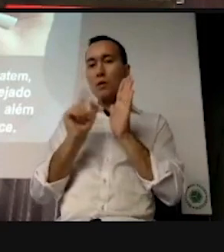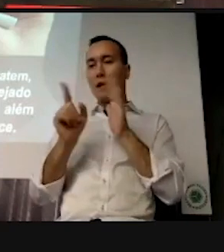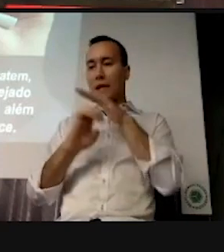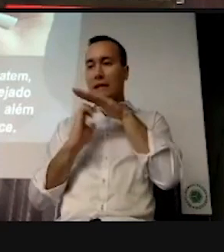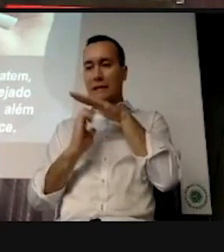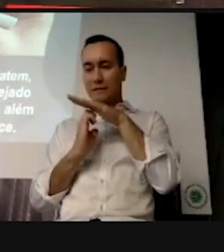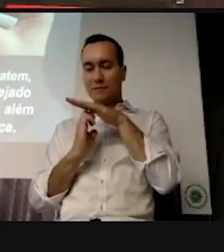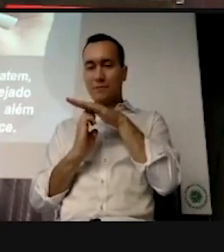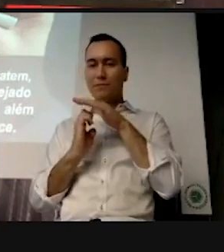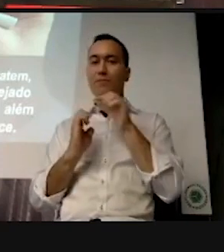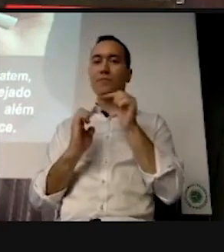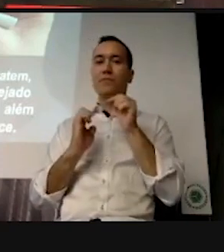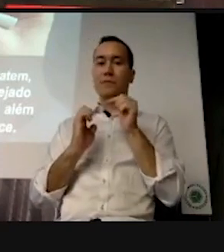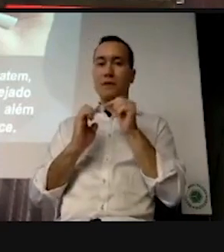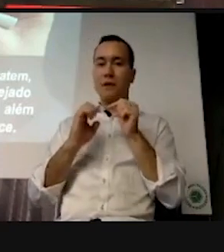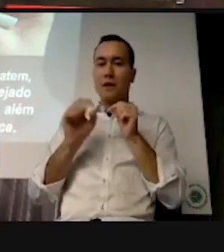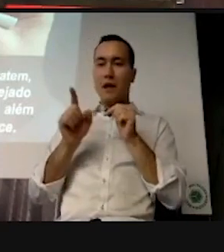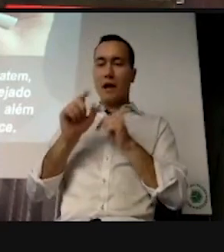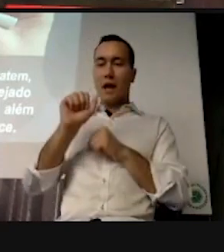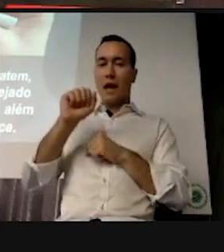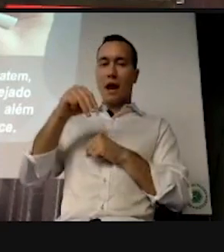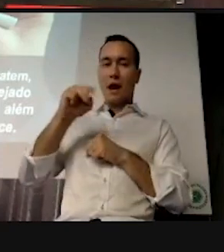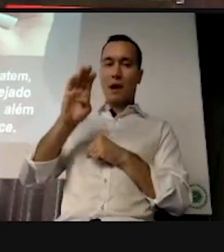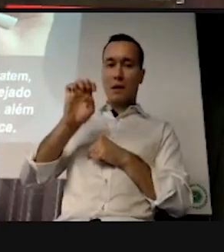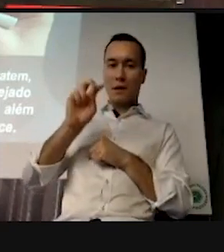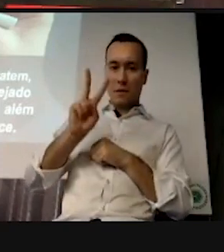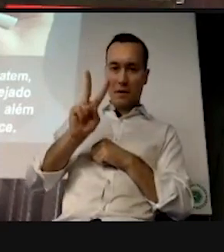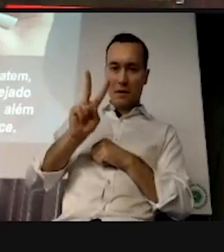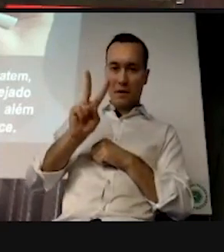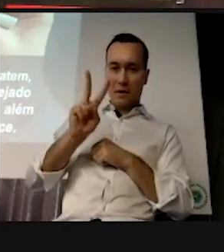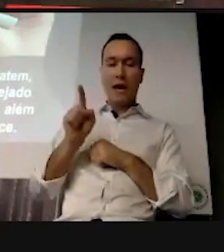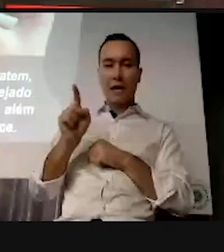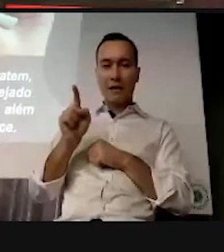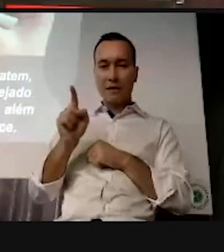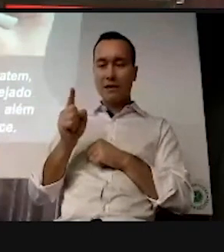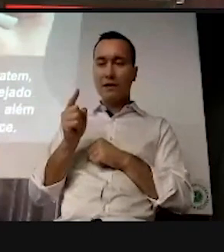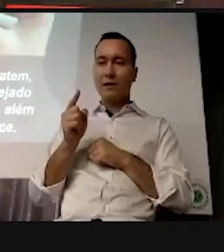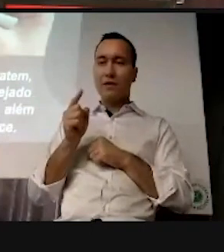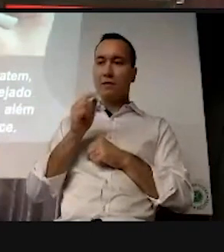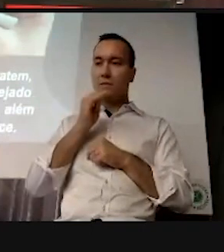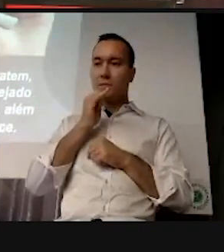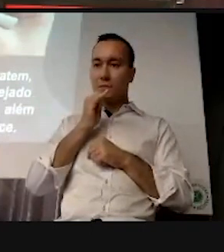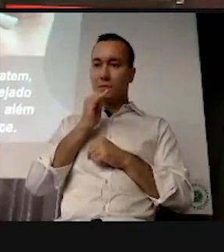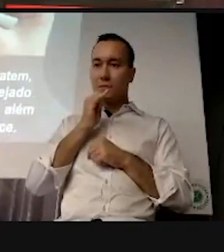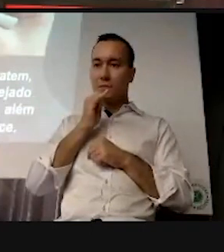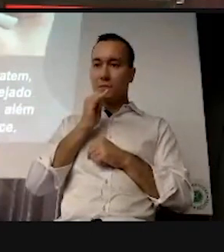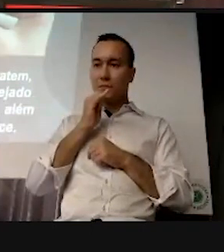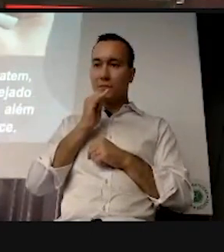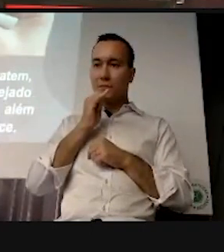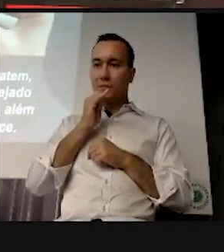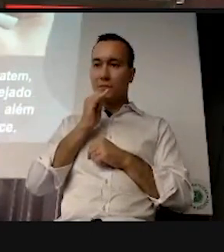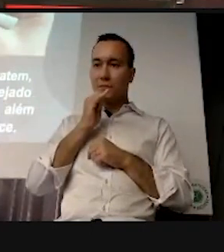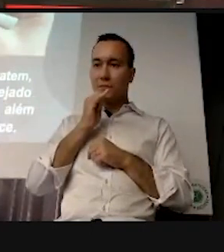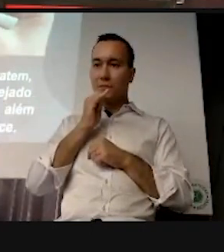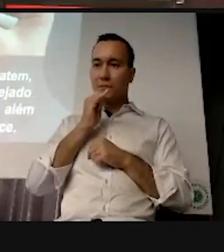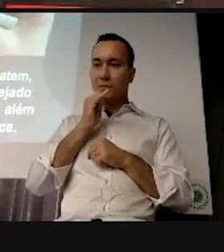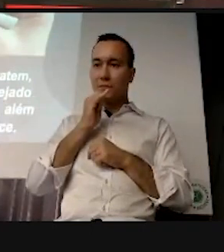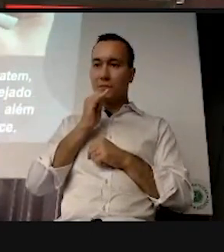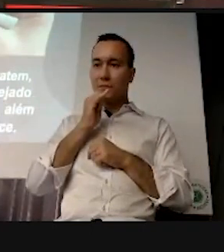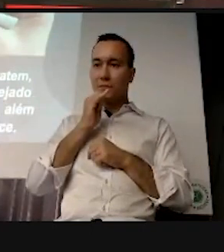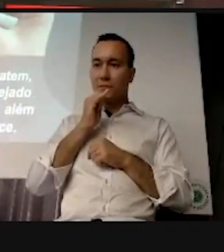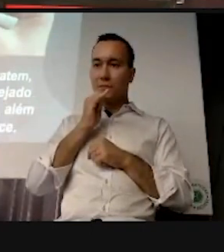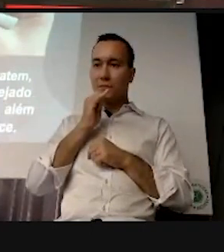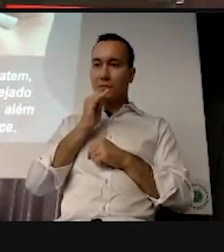do processo. Para fazer um mapeamento comportamental, para fazer uma conversa, fit cultural, ou seja lá o que for. Mas